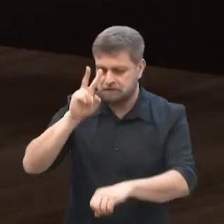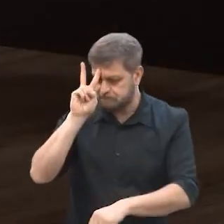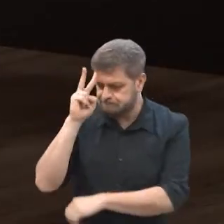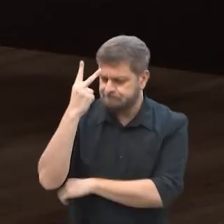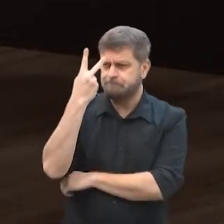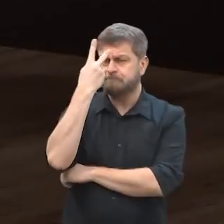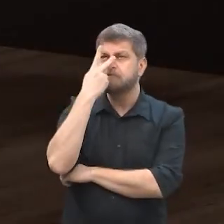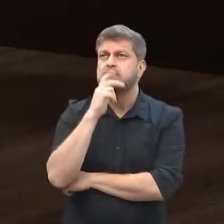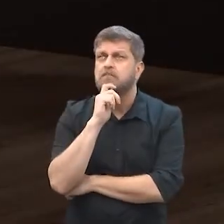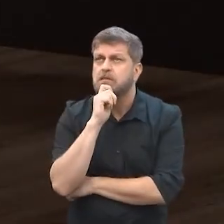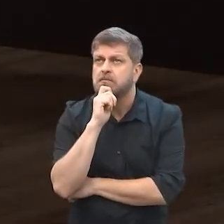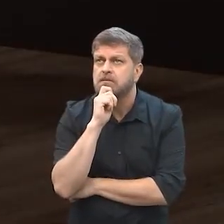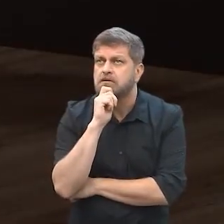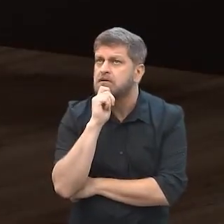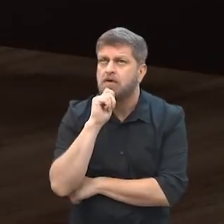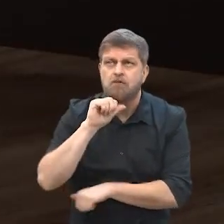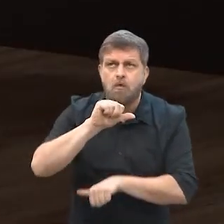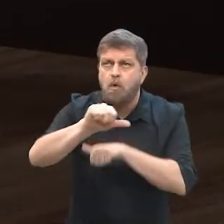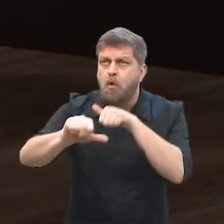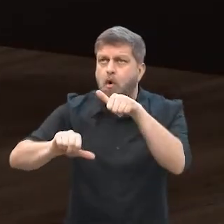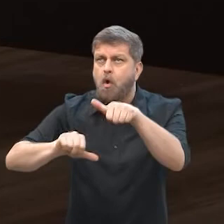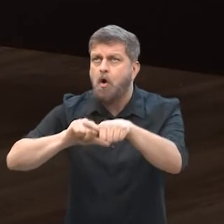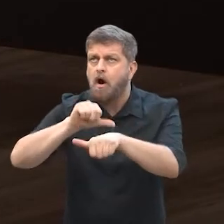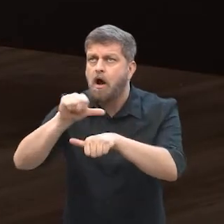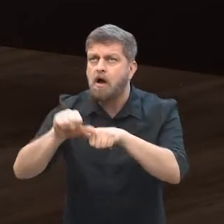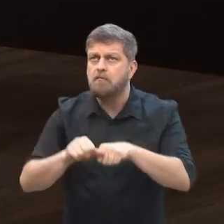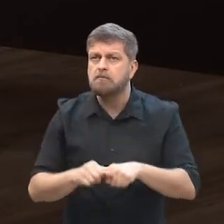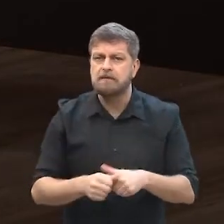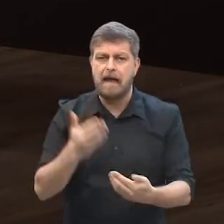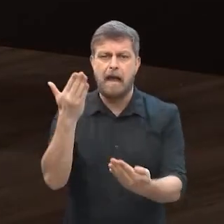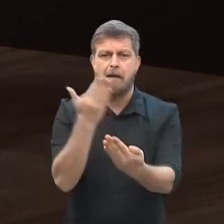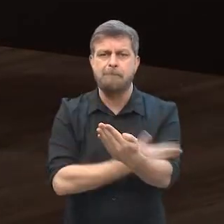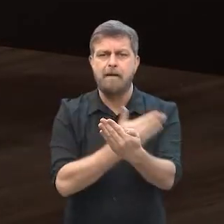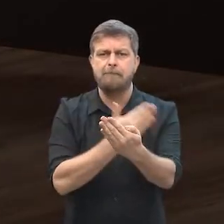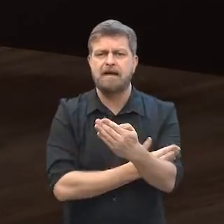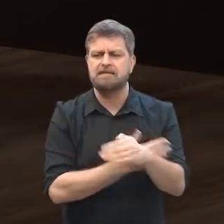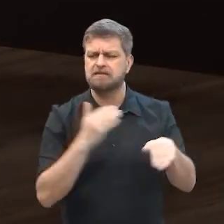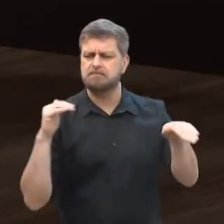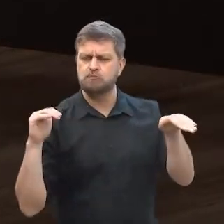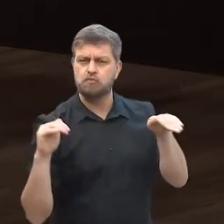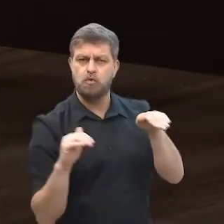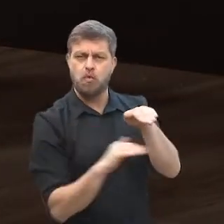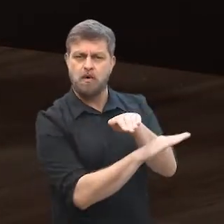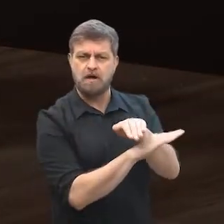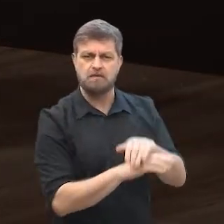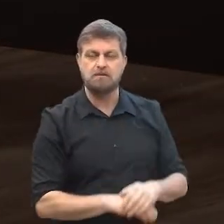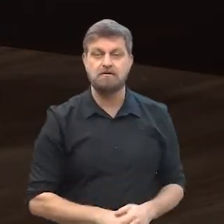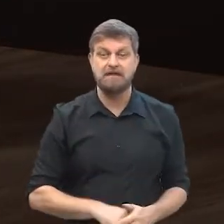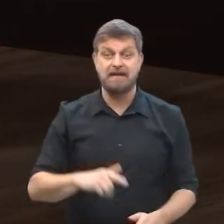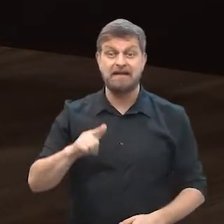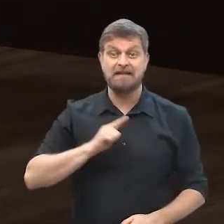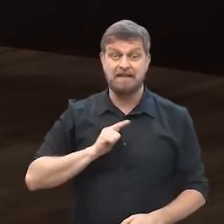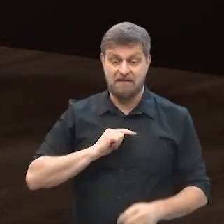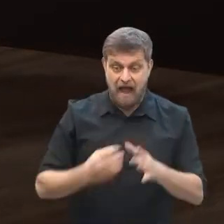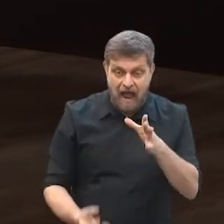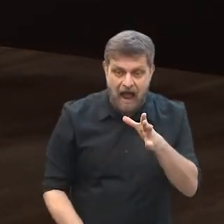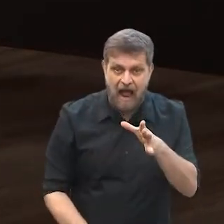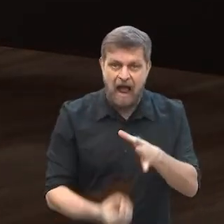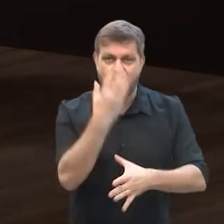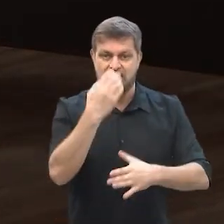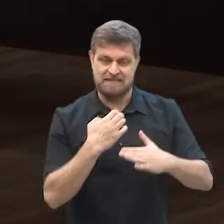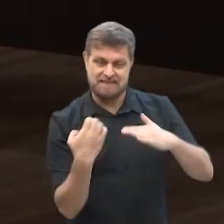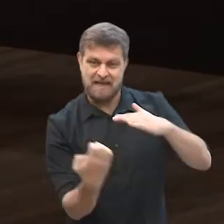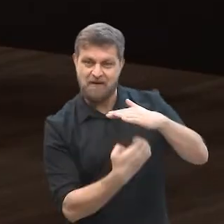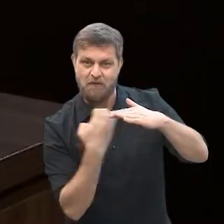pensou, não vou por aí. Guardou aquilo lá numa pasta e aí foi onde surgiu inclusive uma